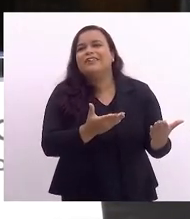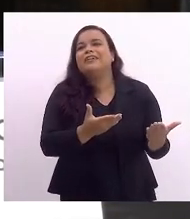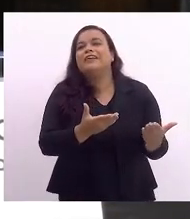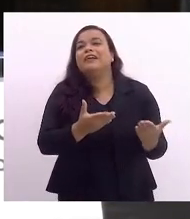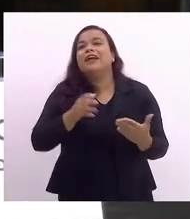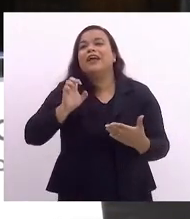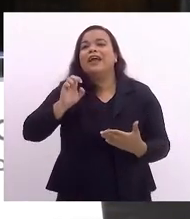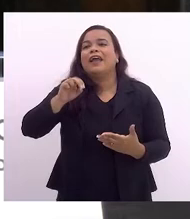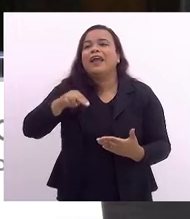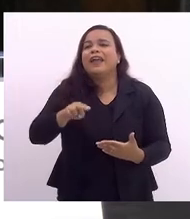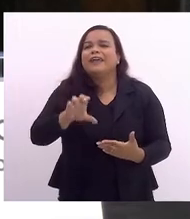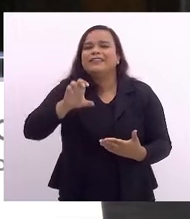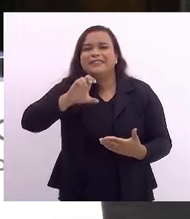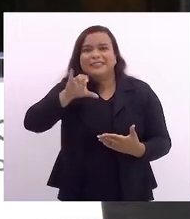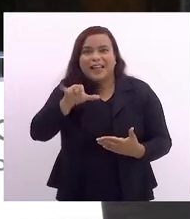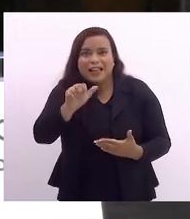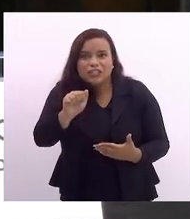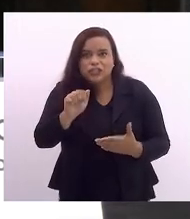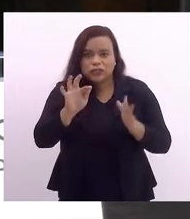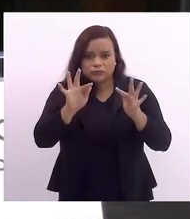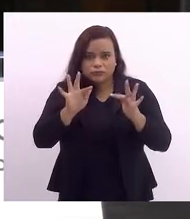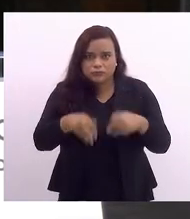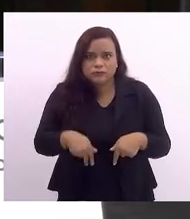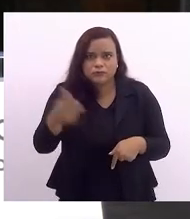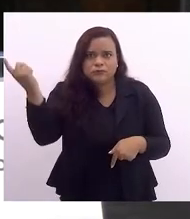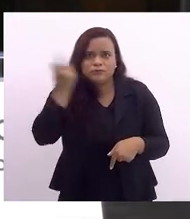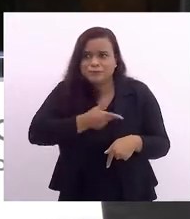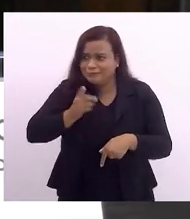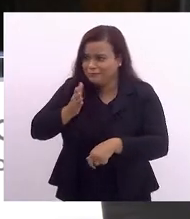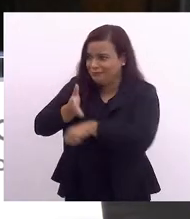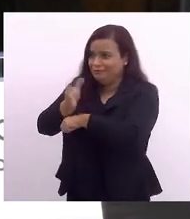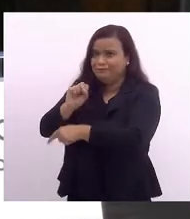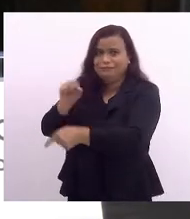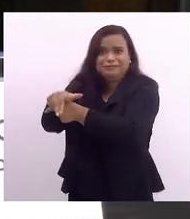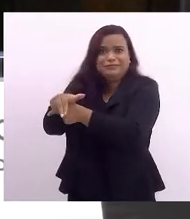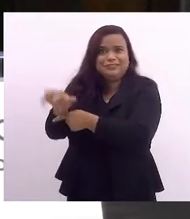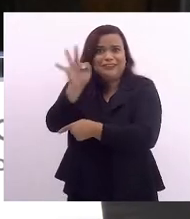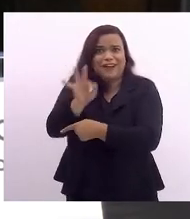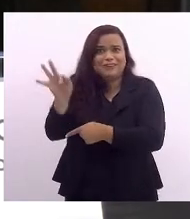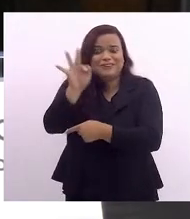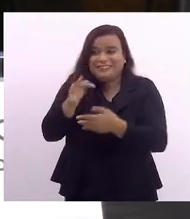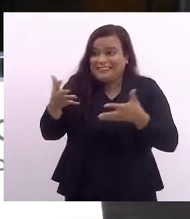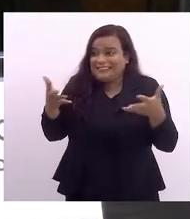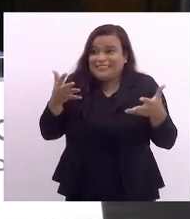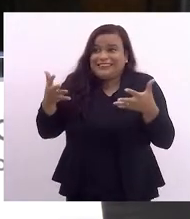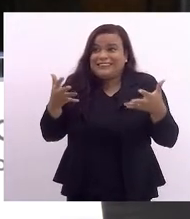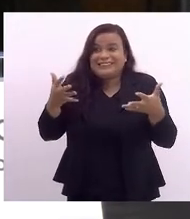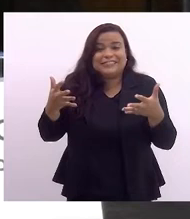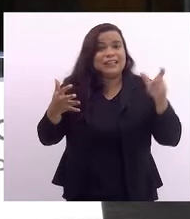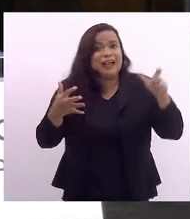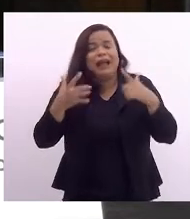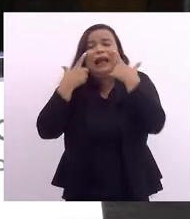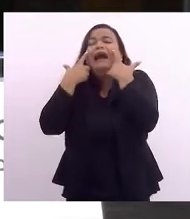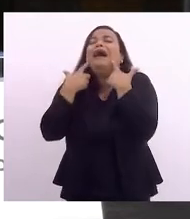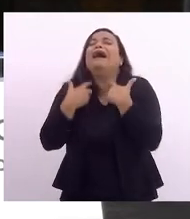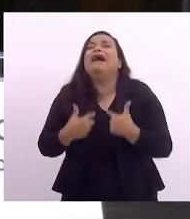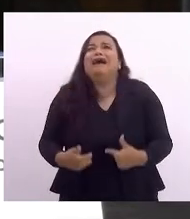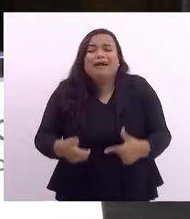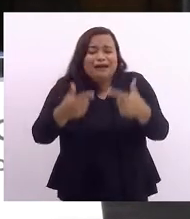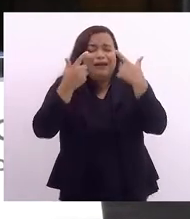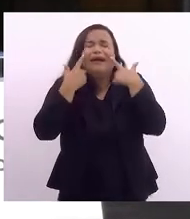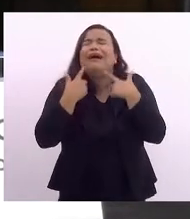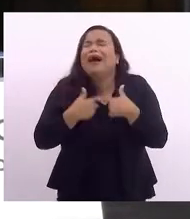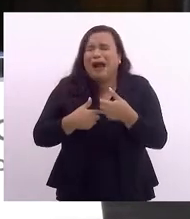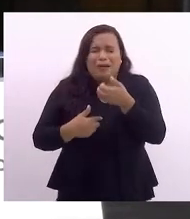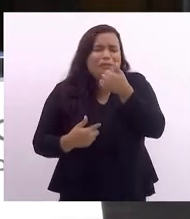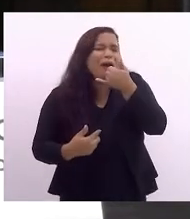e se ver aprovada ali, apta para cursar uma graduação, ela chorando, ela mandou um